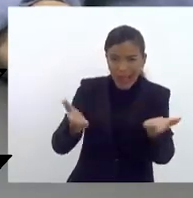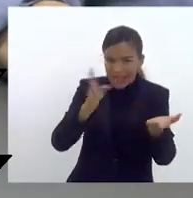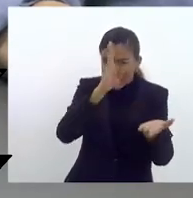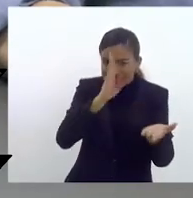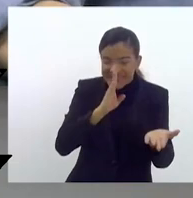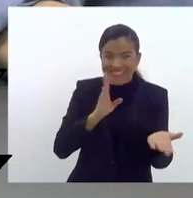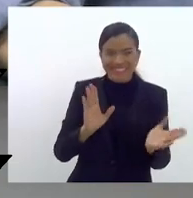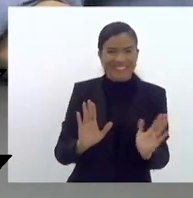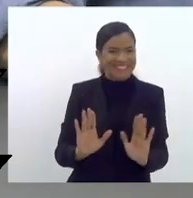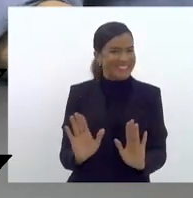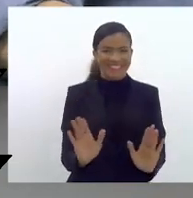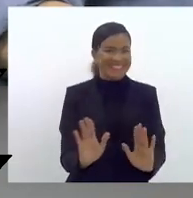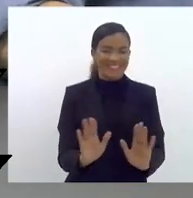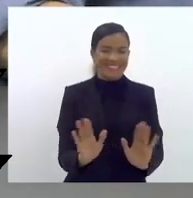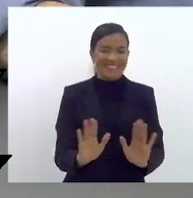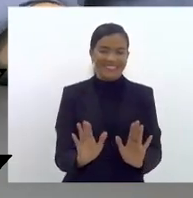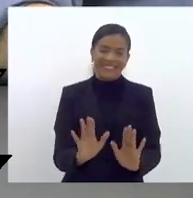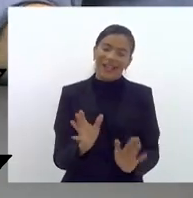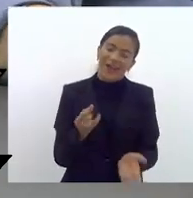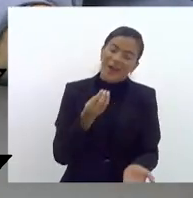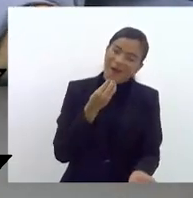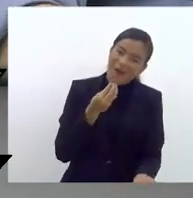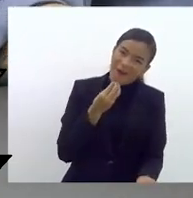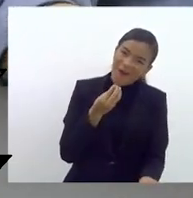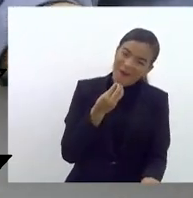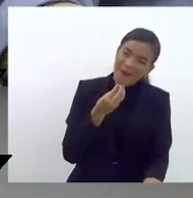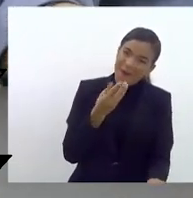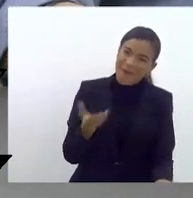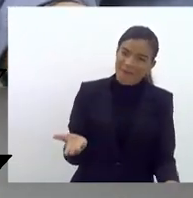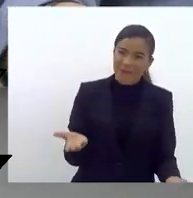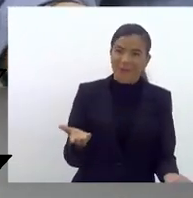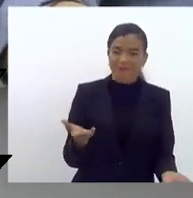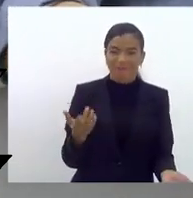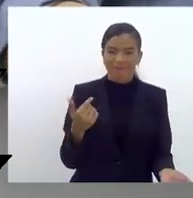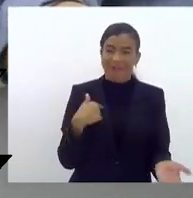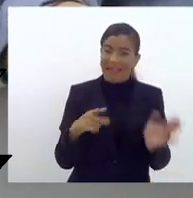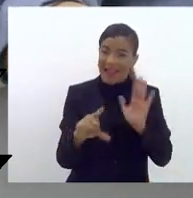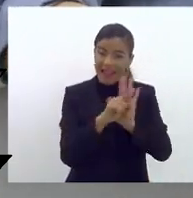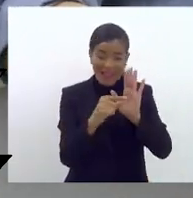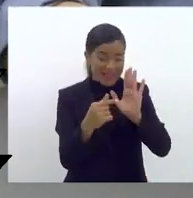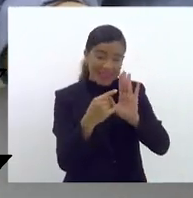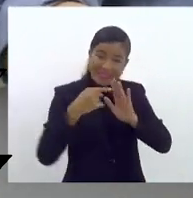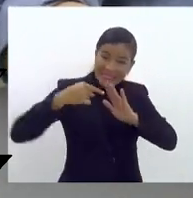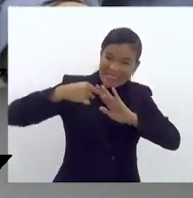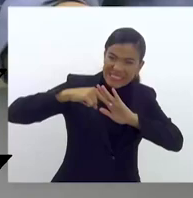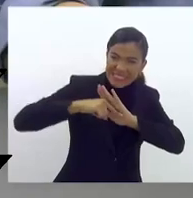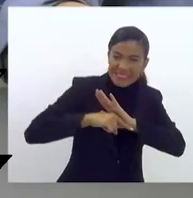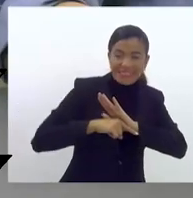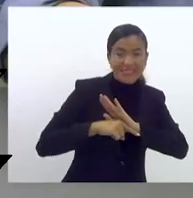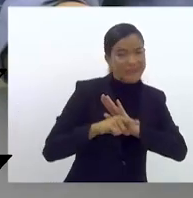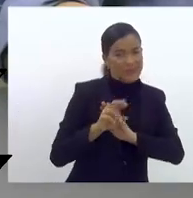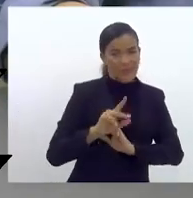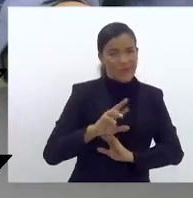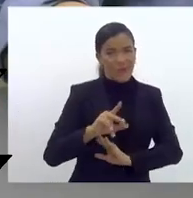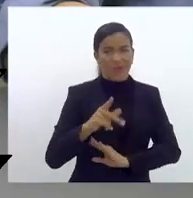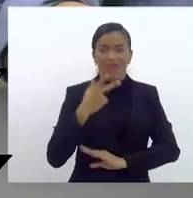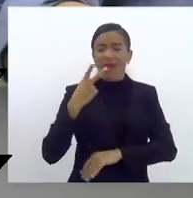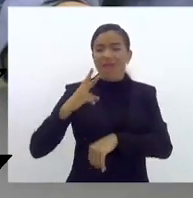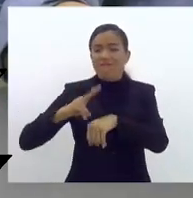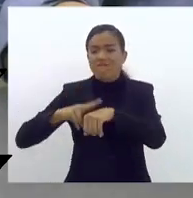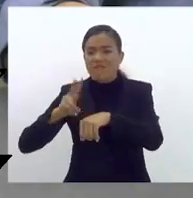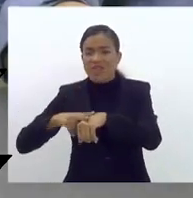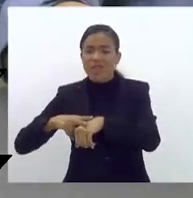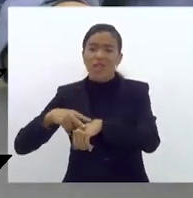acho que Cooperativa é óbvio que o espírito da Lei original não era ele A gente tá falando de vidro